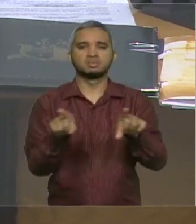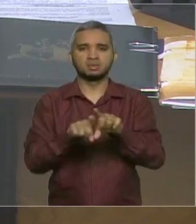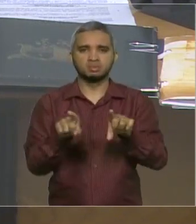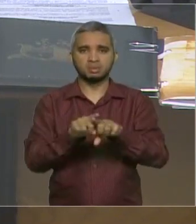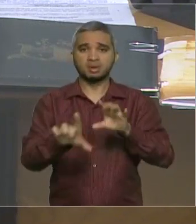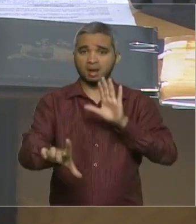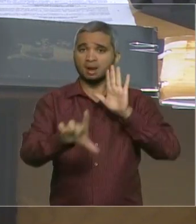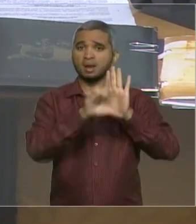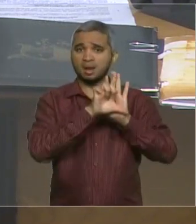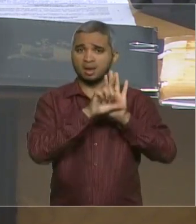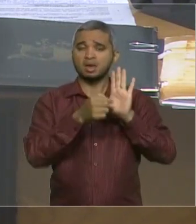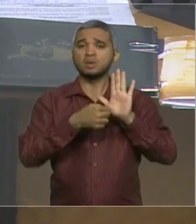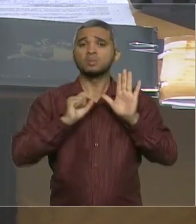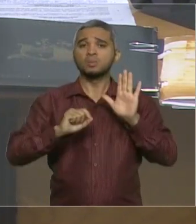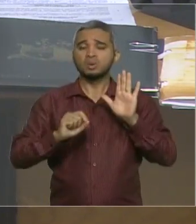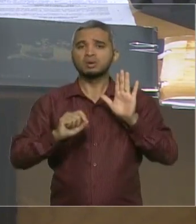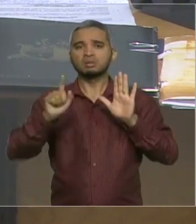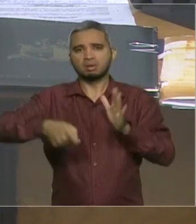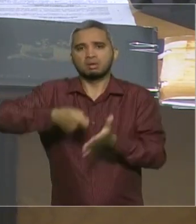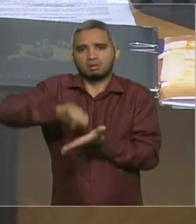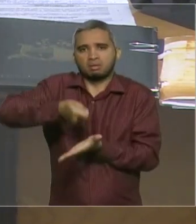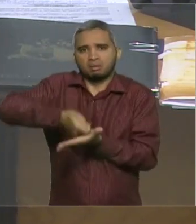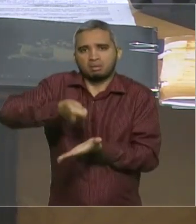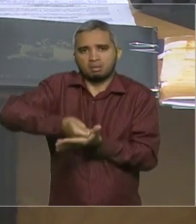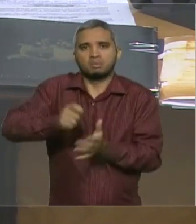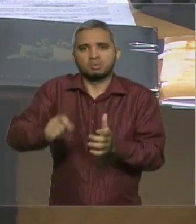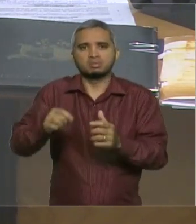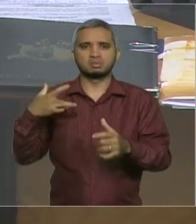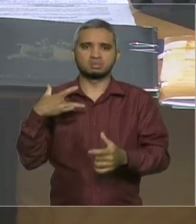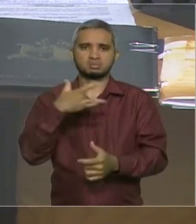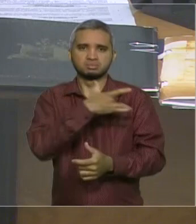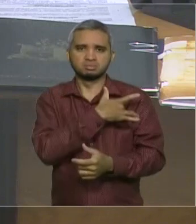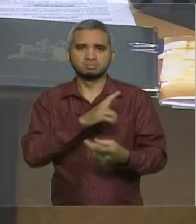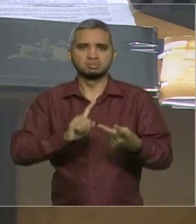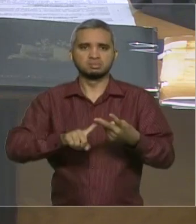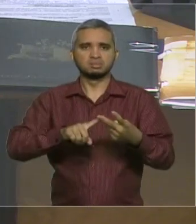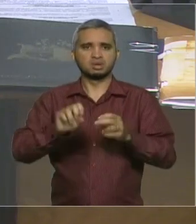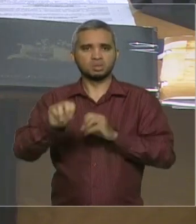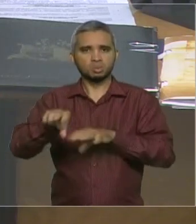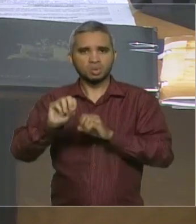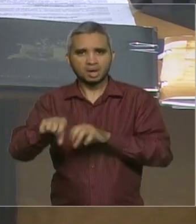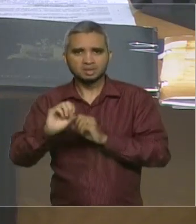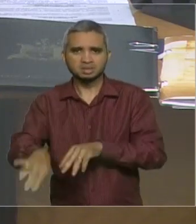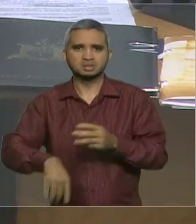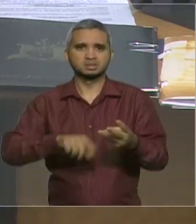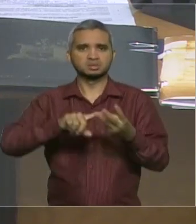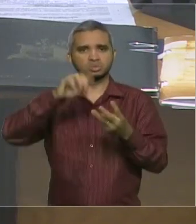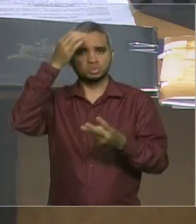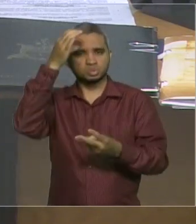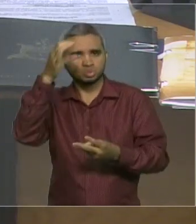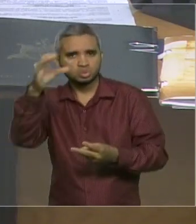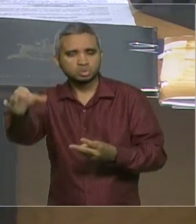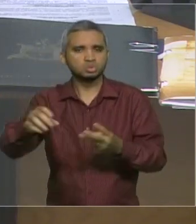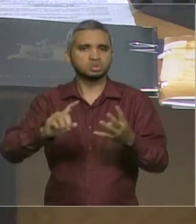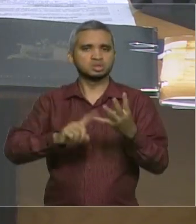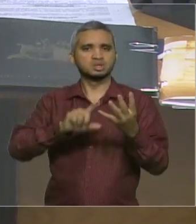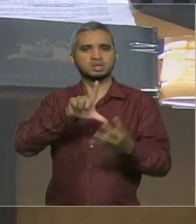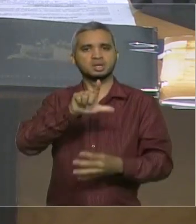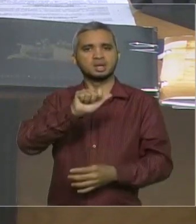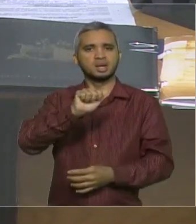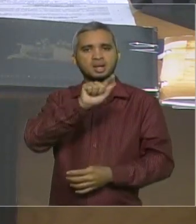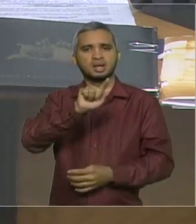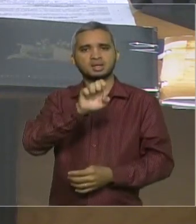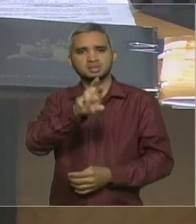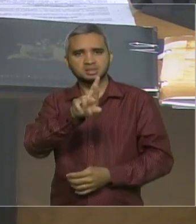educação, trabalho, infraestrutura urbana, cultura, lazer, esporte para as pessoas